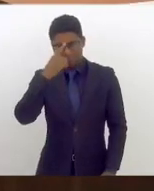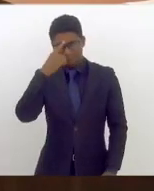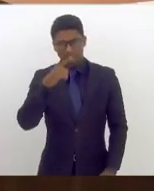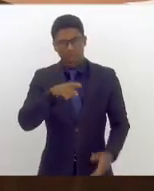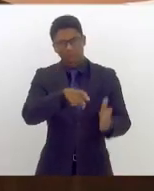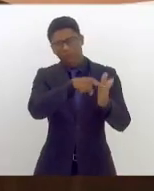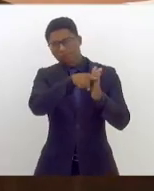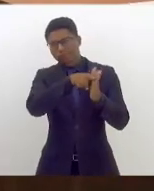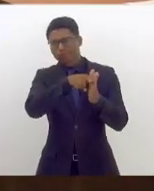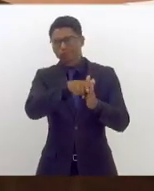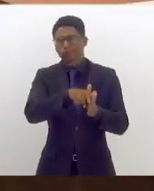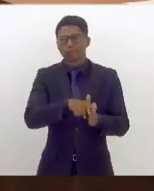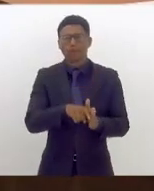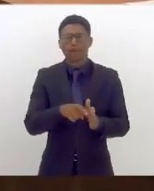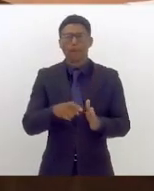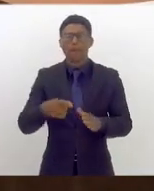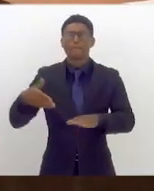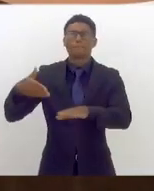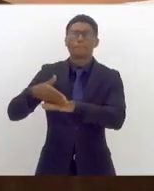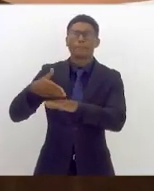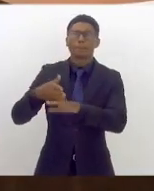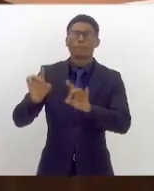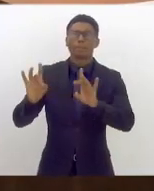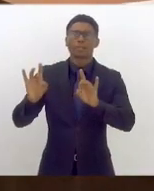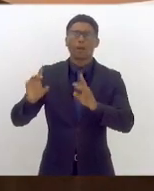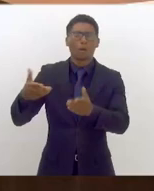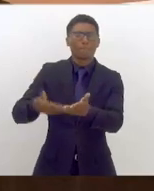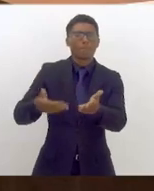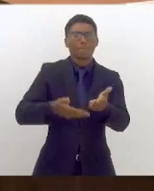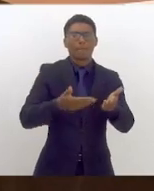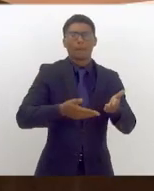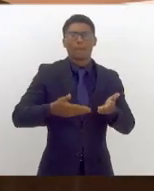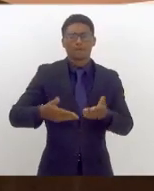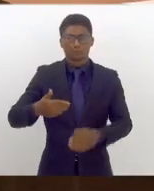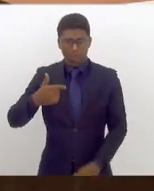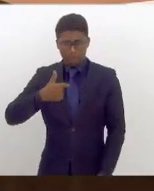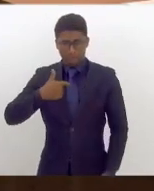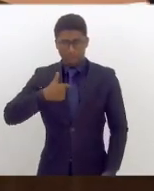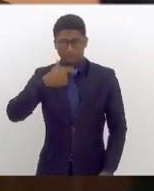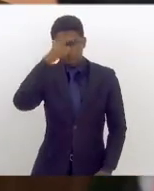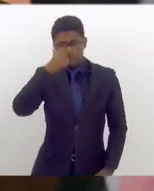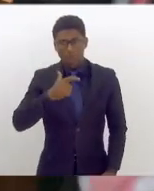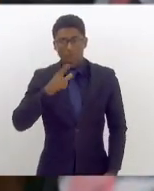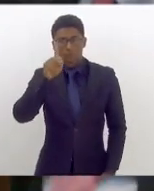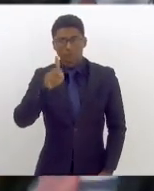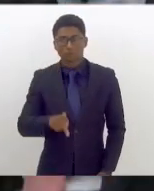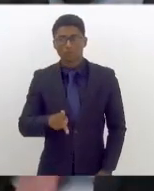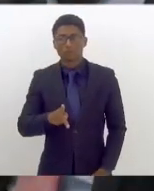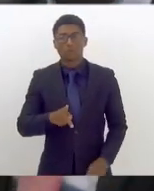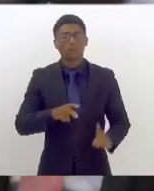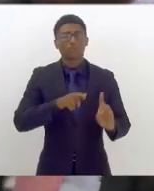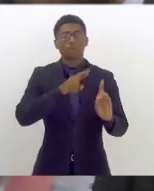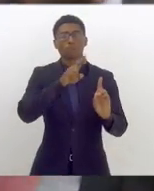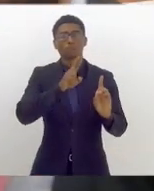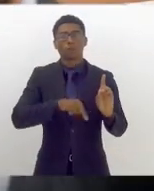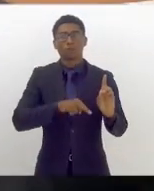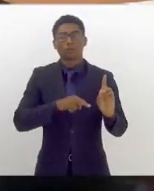das participações especiais que eu presidi e o relator